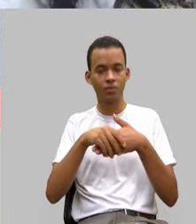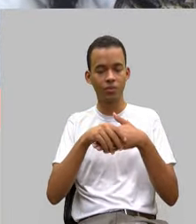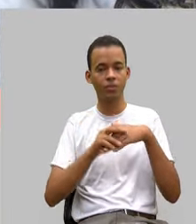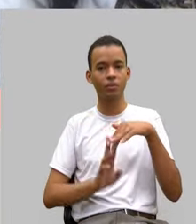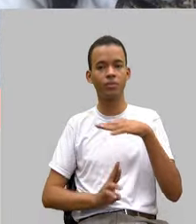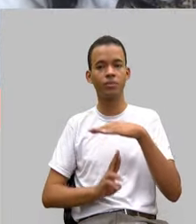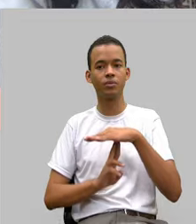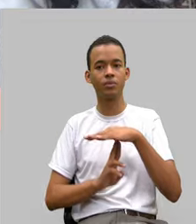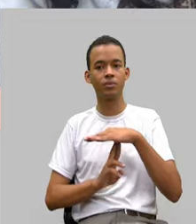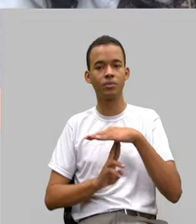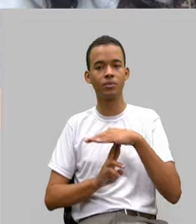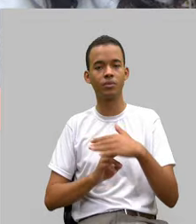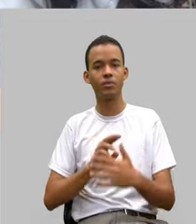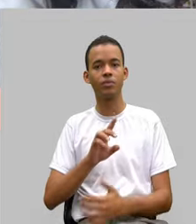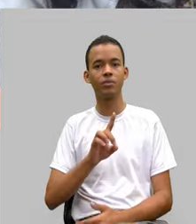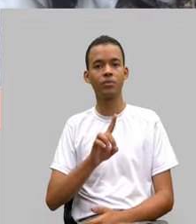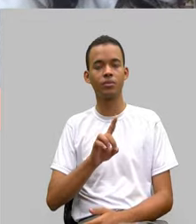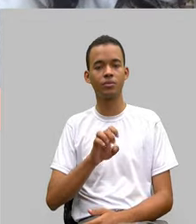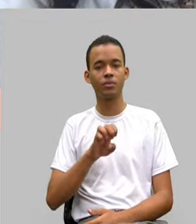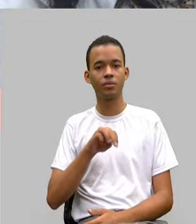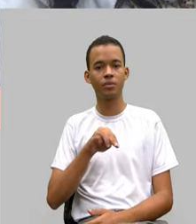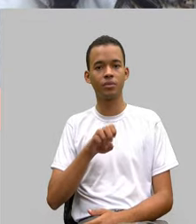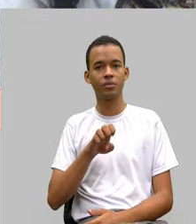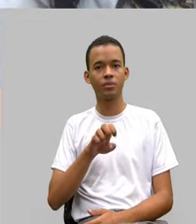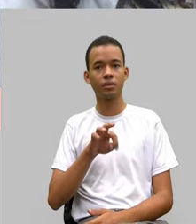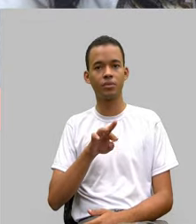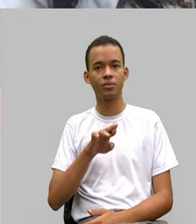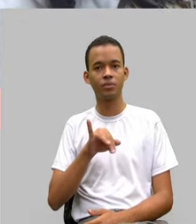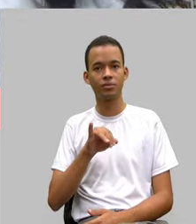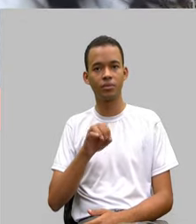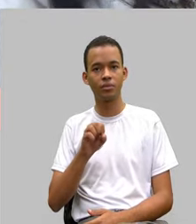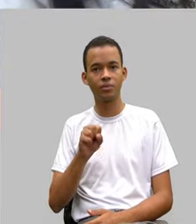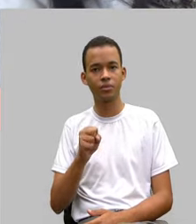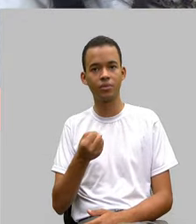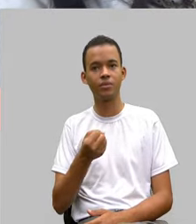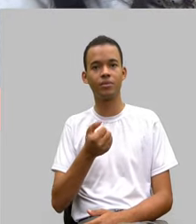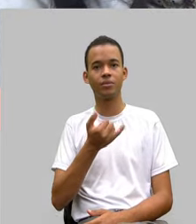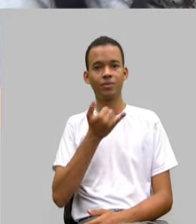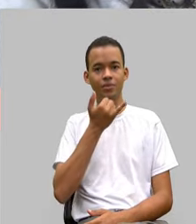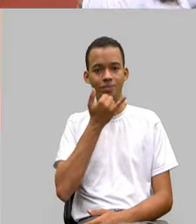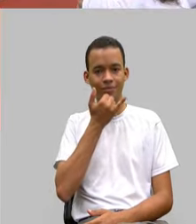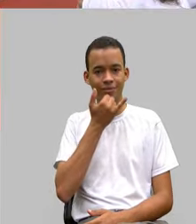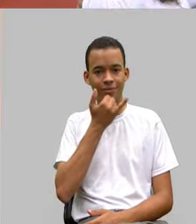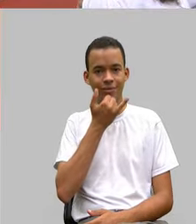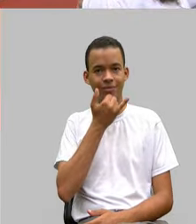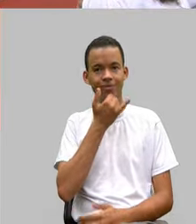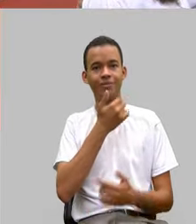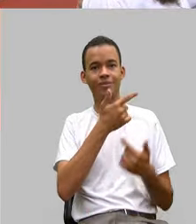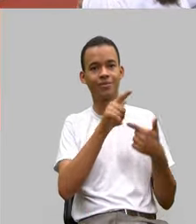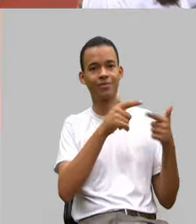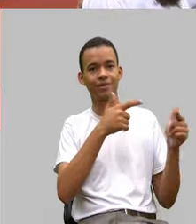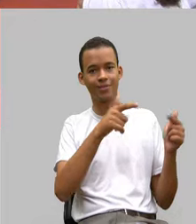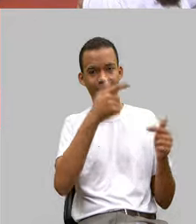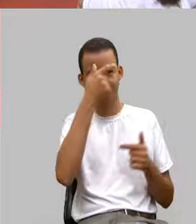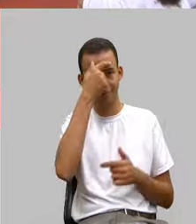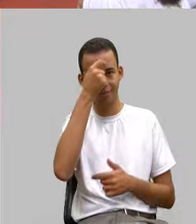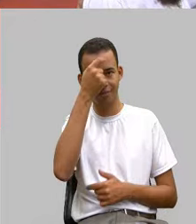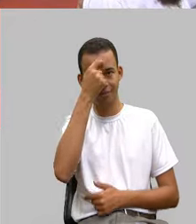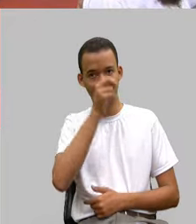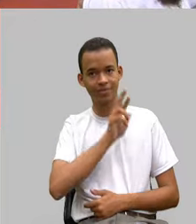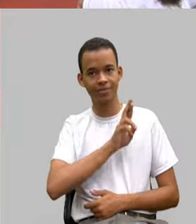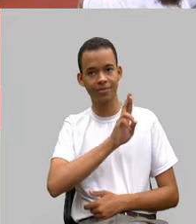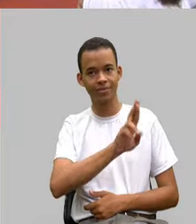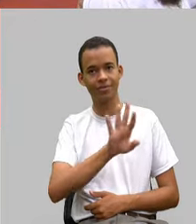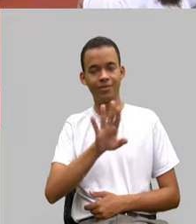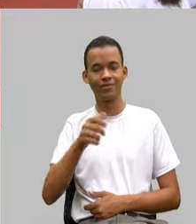demétrios reitor da melhor universidade com perdão aqui dos demais representantes das outras universidades mas